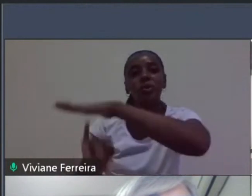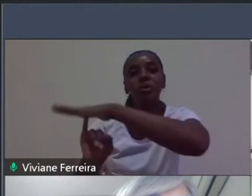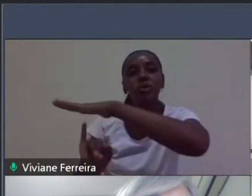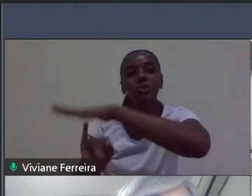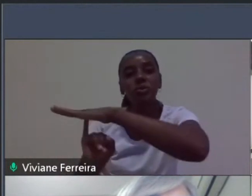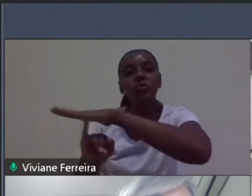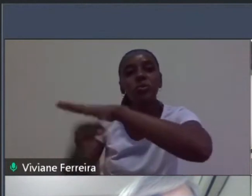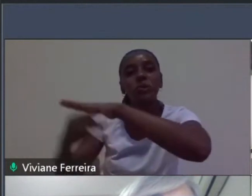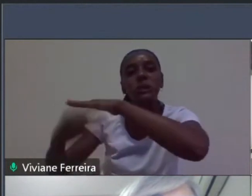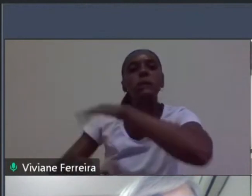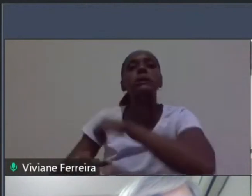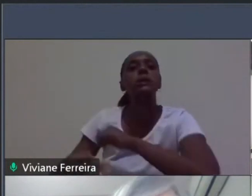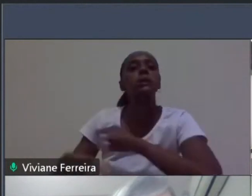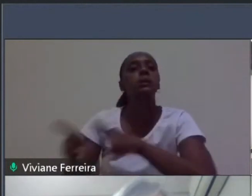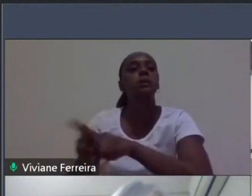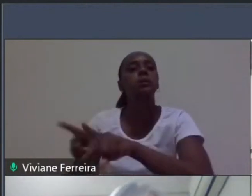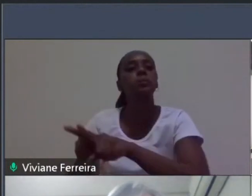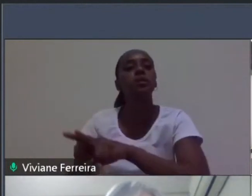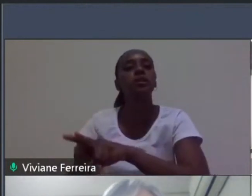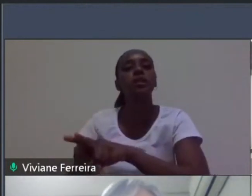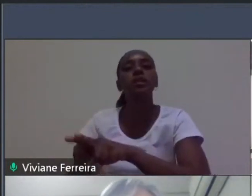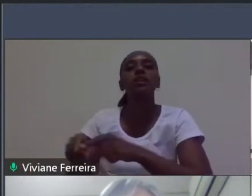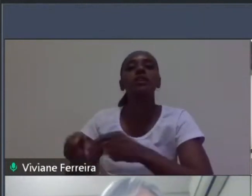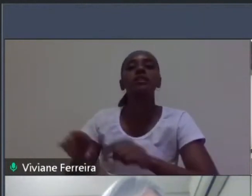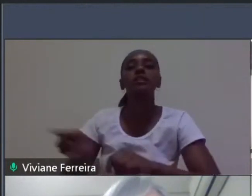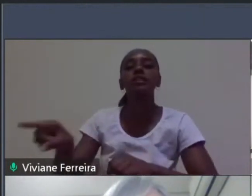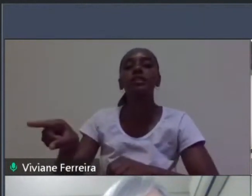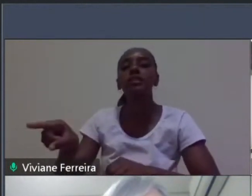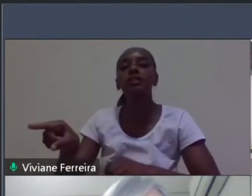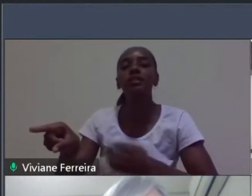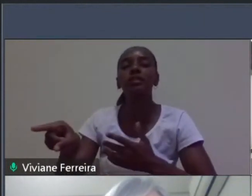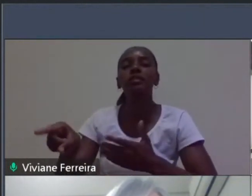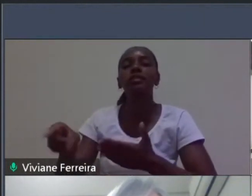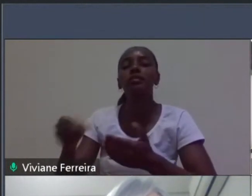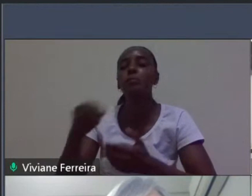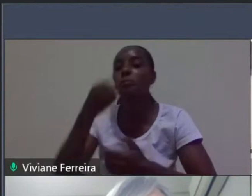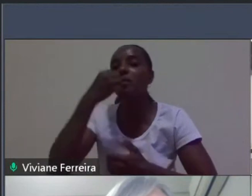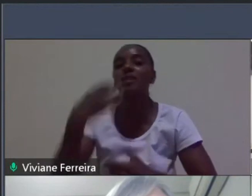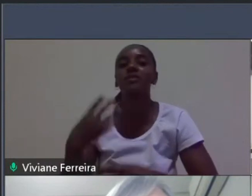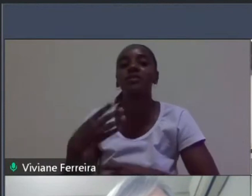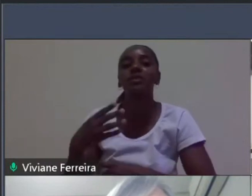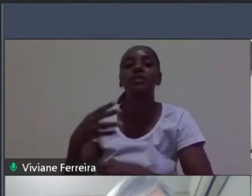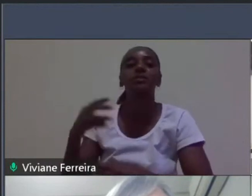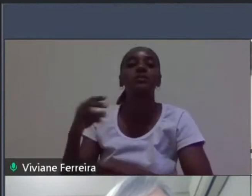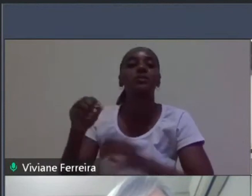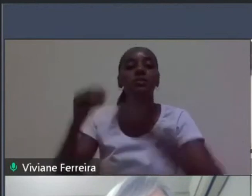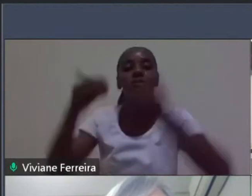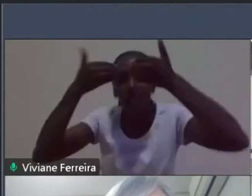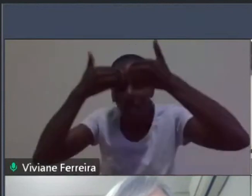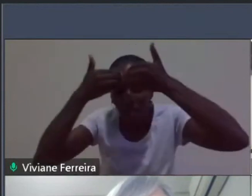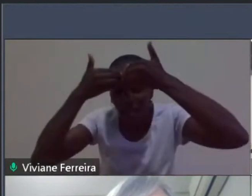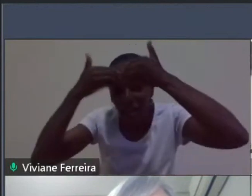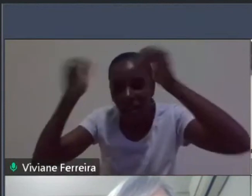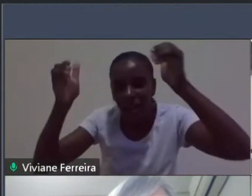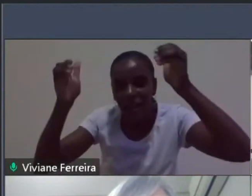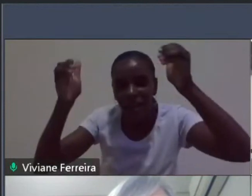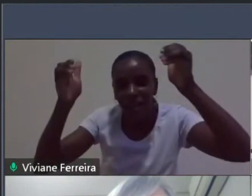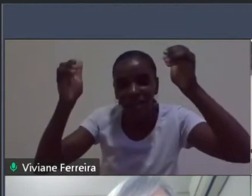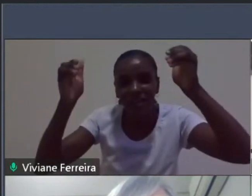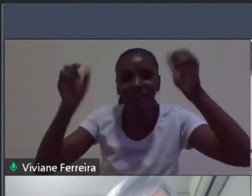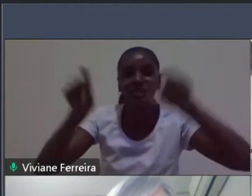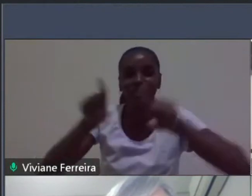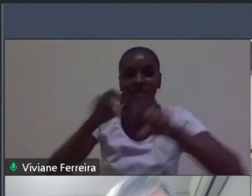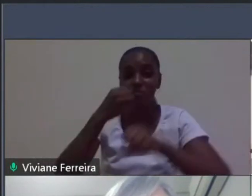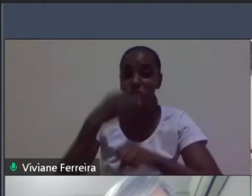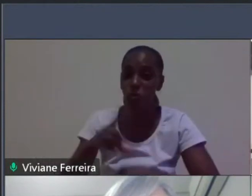só traz esse benefício, mas traz muito conhecimento e abre a cabeça de todo mundo. Que bom, Deise, que